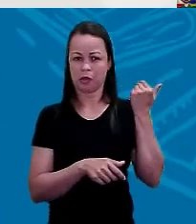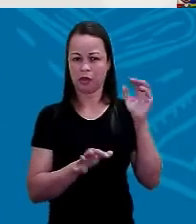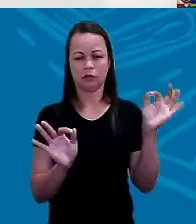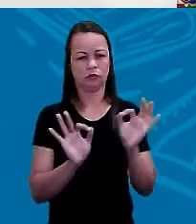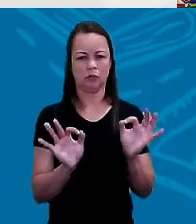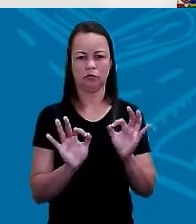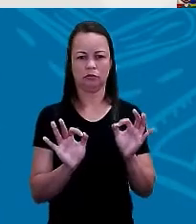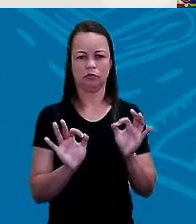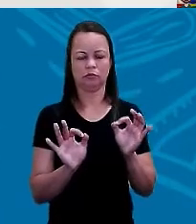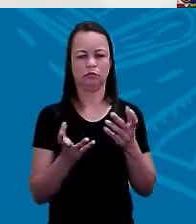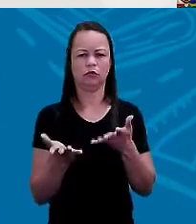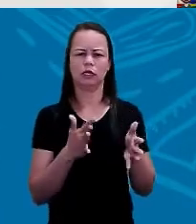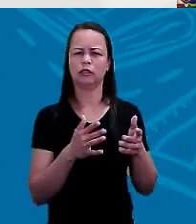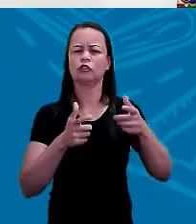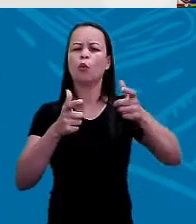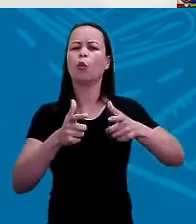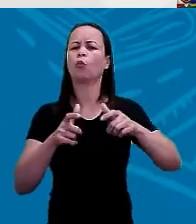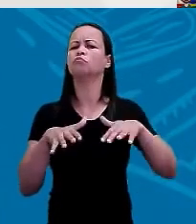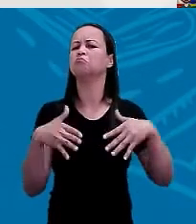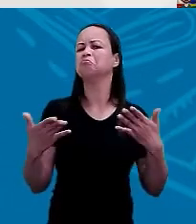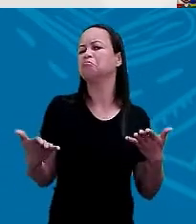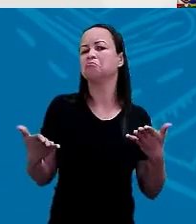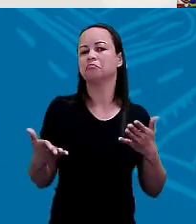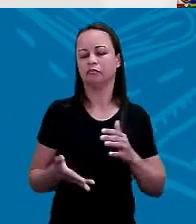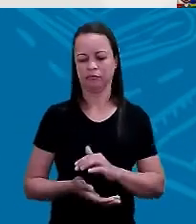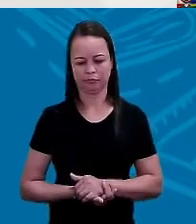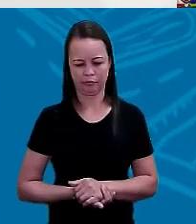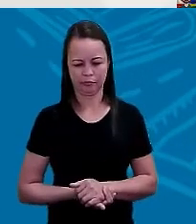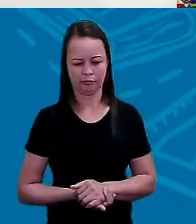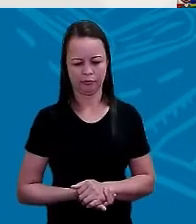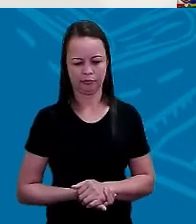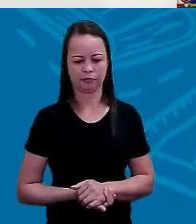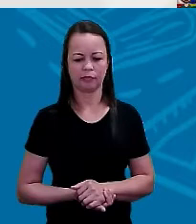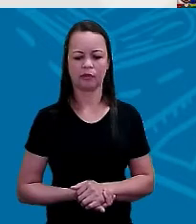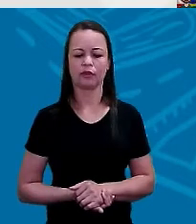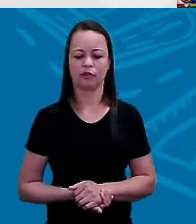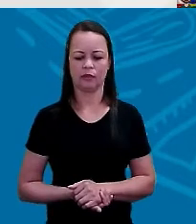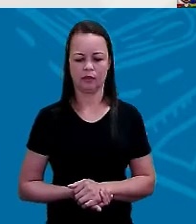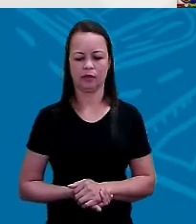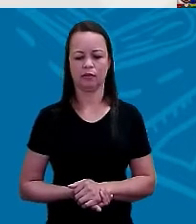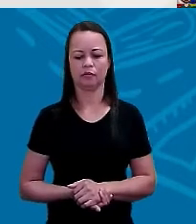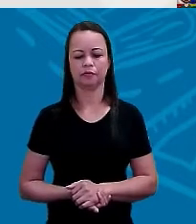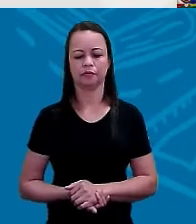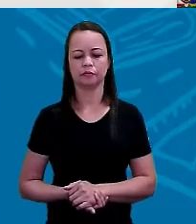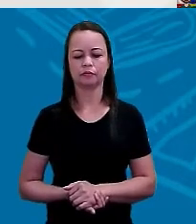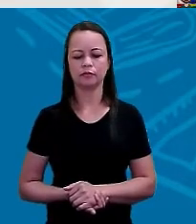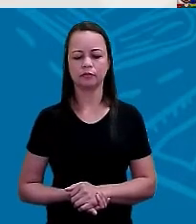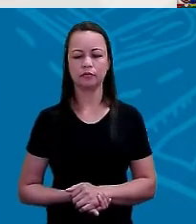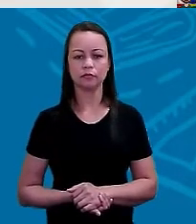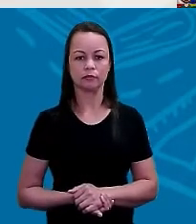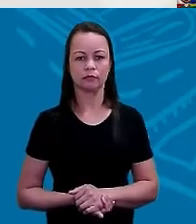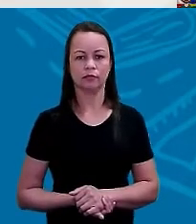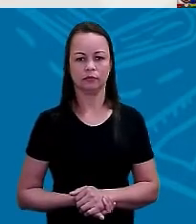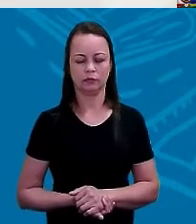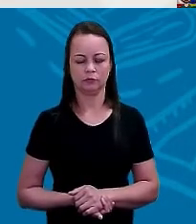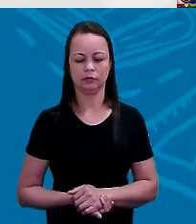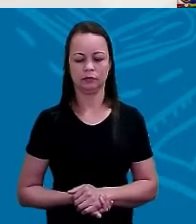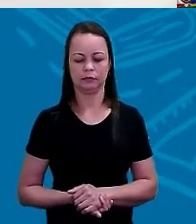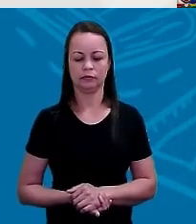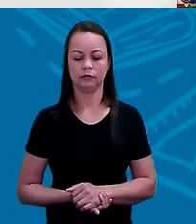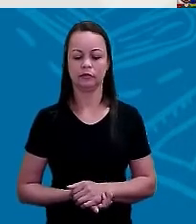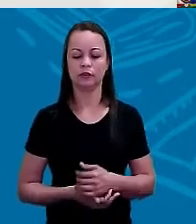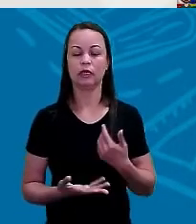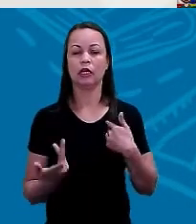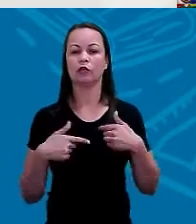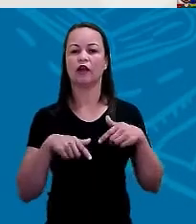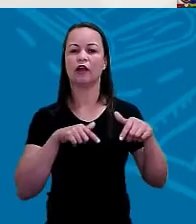Esqueci de perguntar para ele. Próxima aula eu digo, tá bom? Bem, eu digo, he was working in China last year. Ele estava na